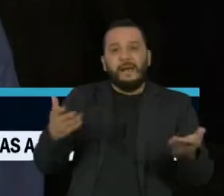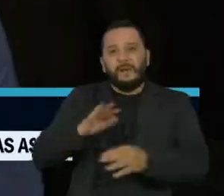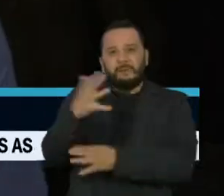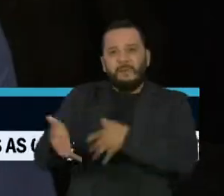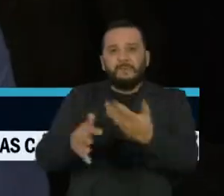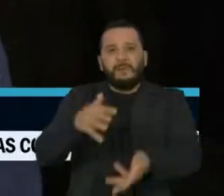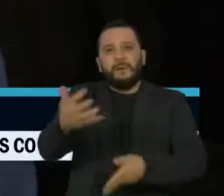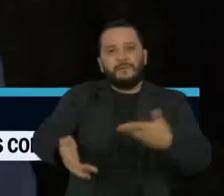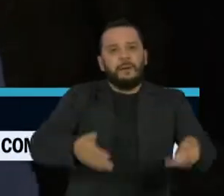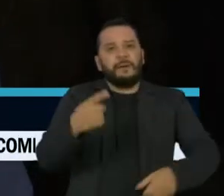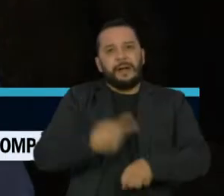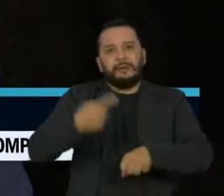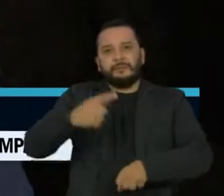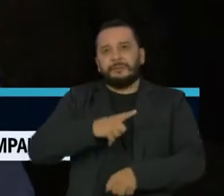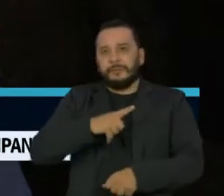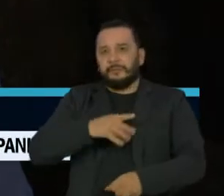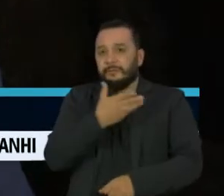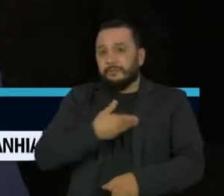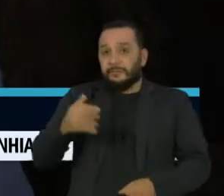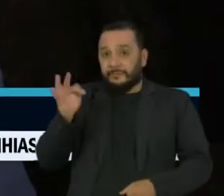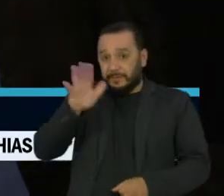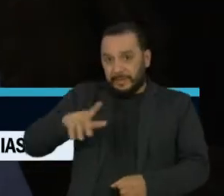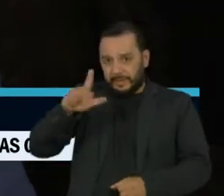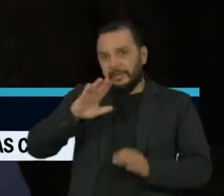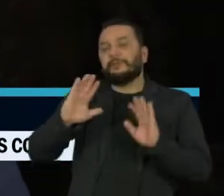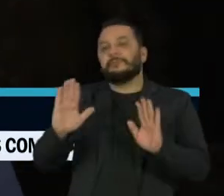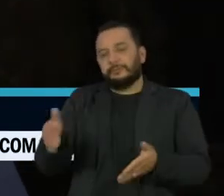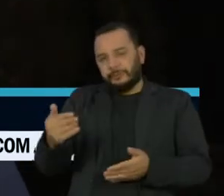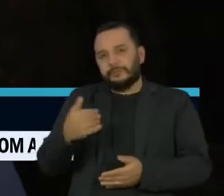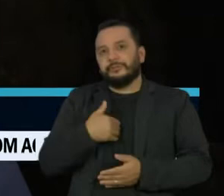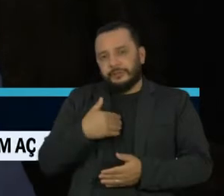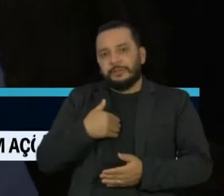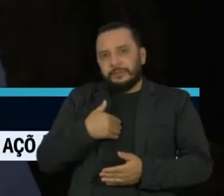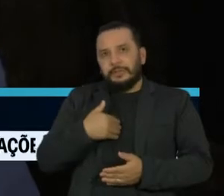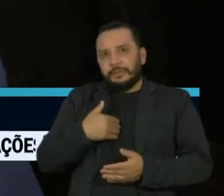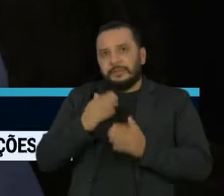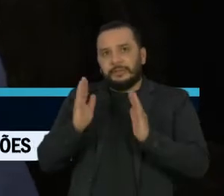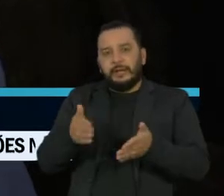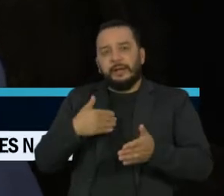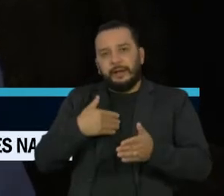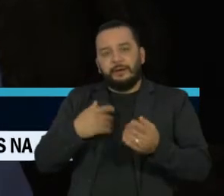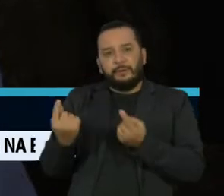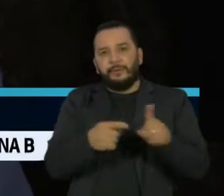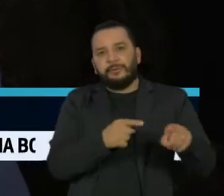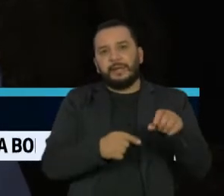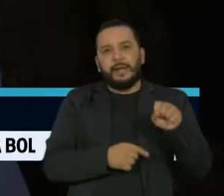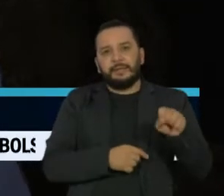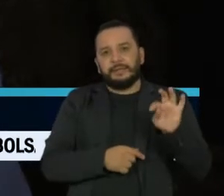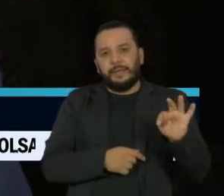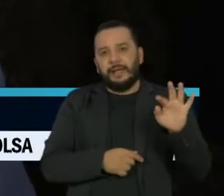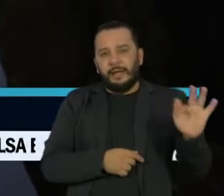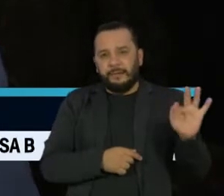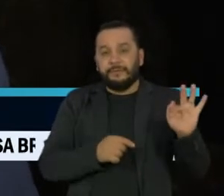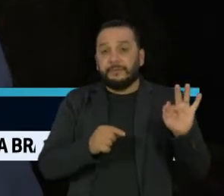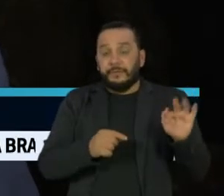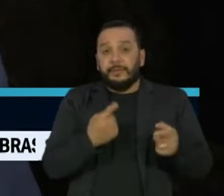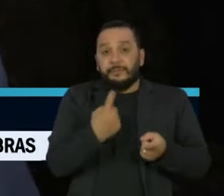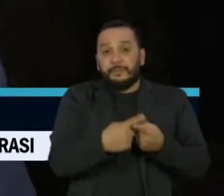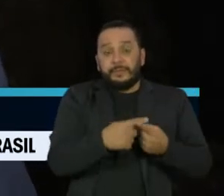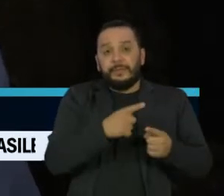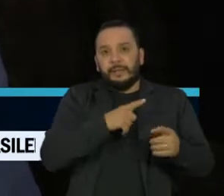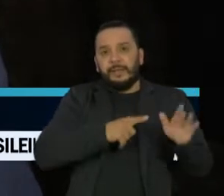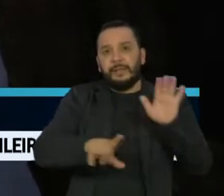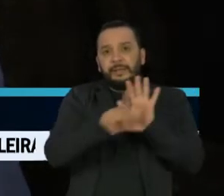década. O governo federal entrou com uma ação direta de inconstitucionalidade no STF para restringir os dispositivos da Lei da